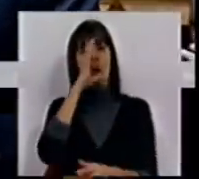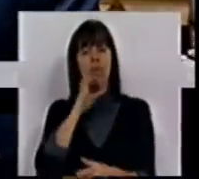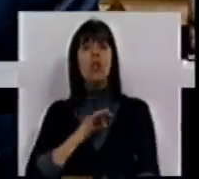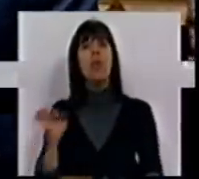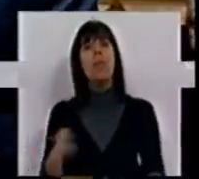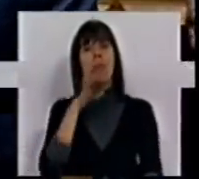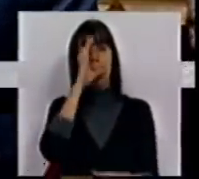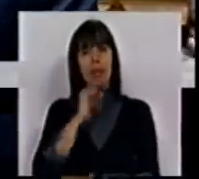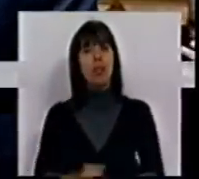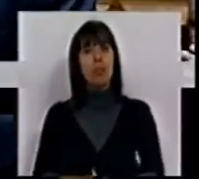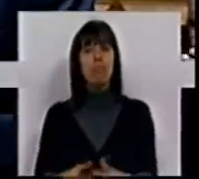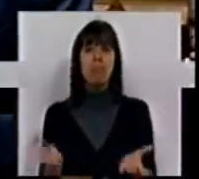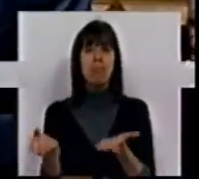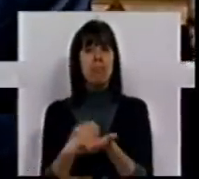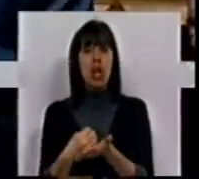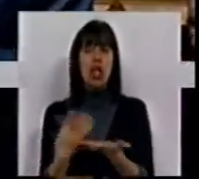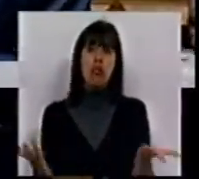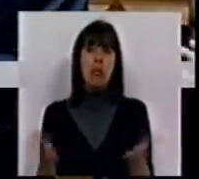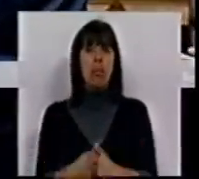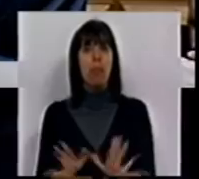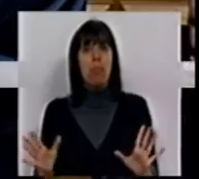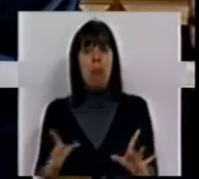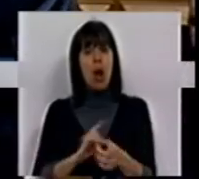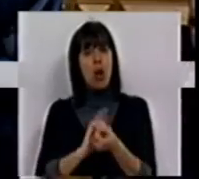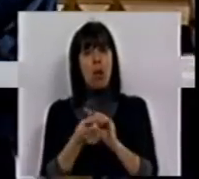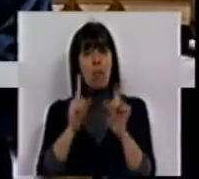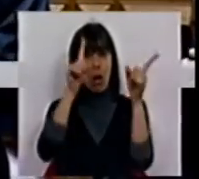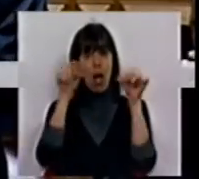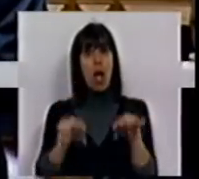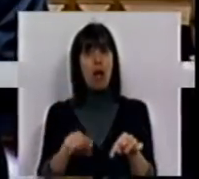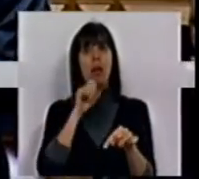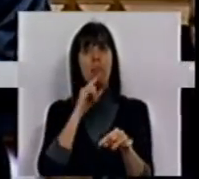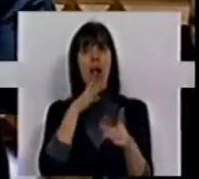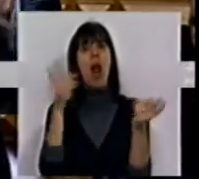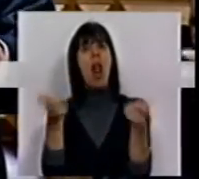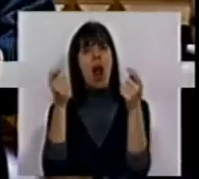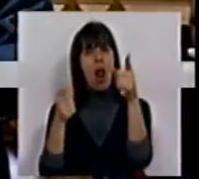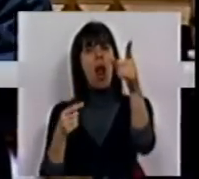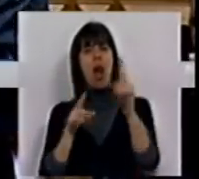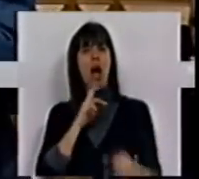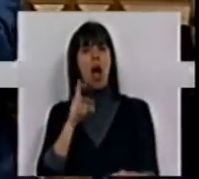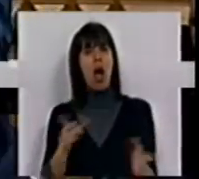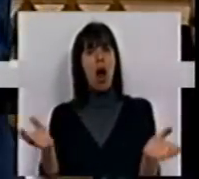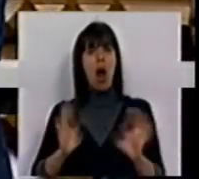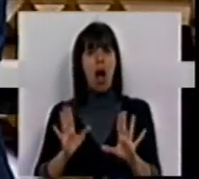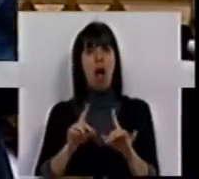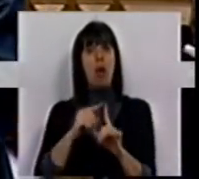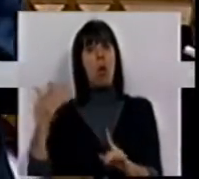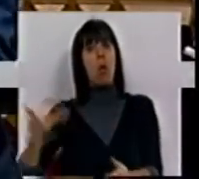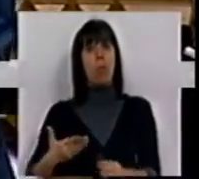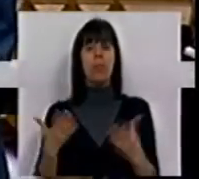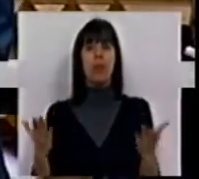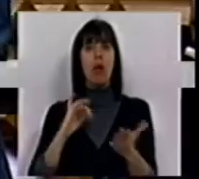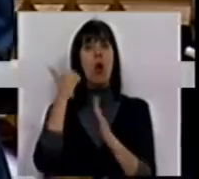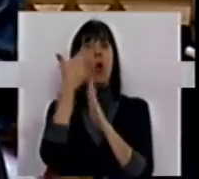Governo, Sr. Primeiro-Ministro? Nenhuma. Mas isso não o impede de vir aqui fazer propaganda não respondendo. E é um